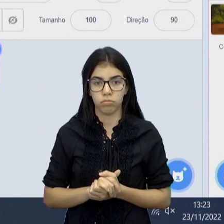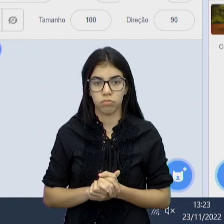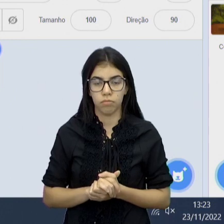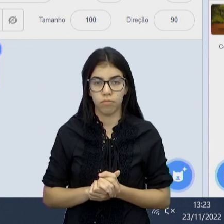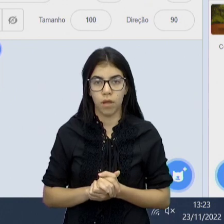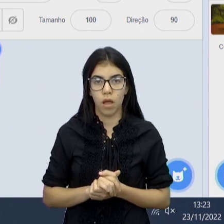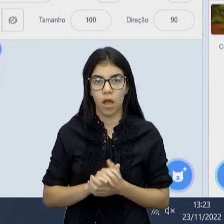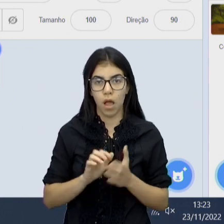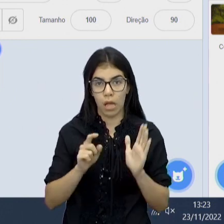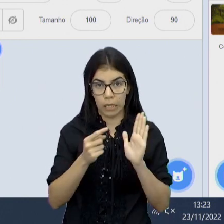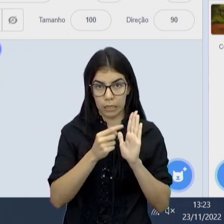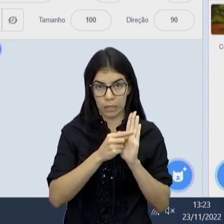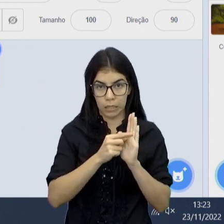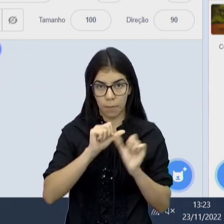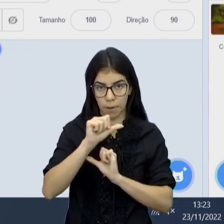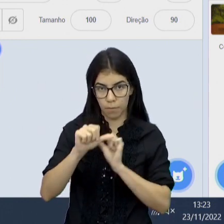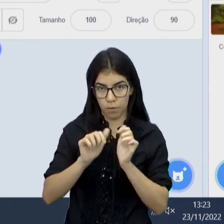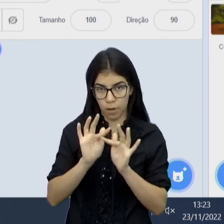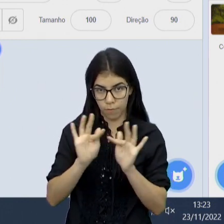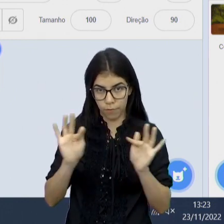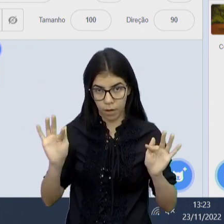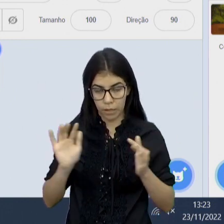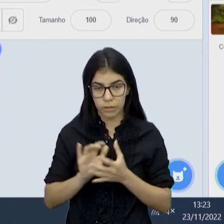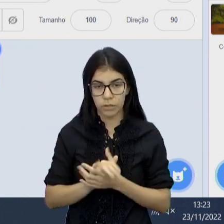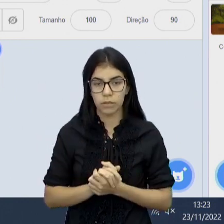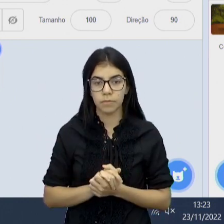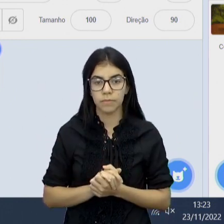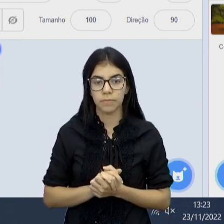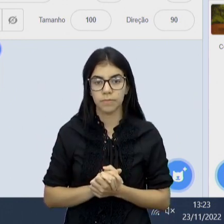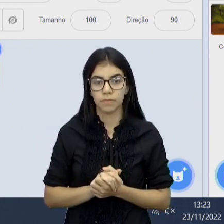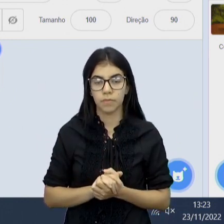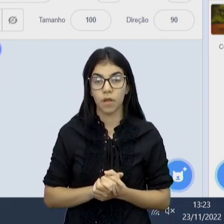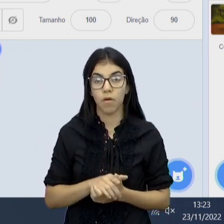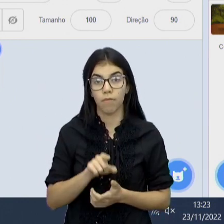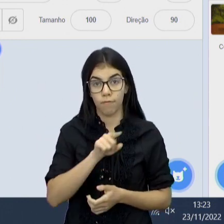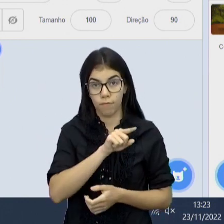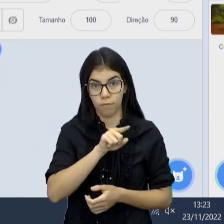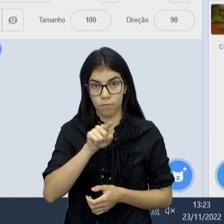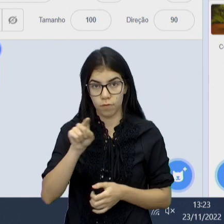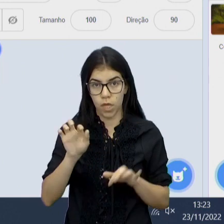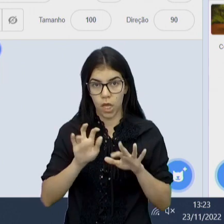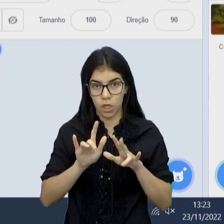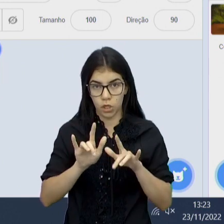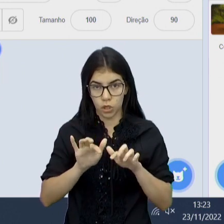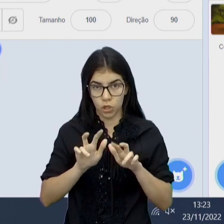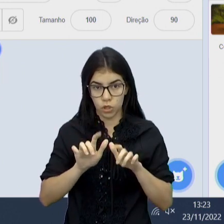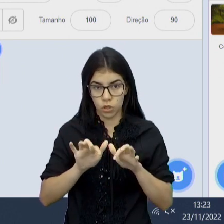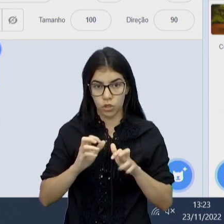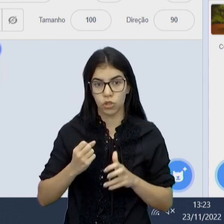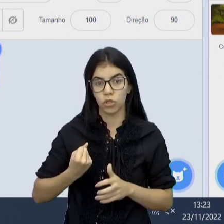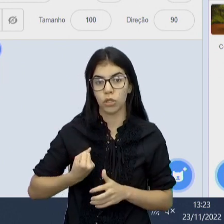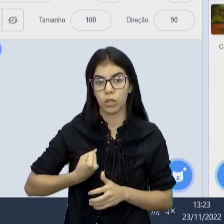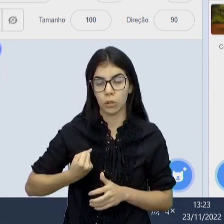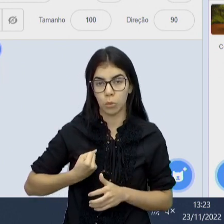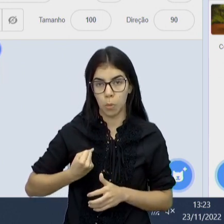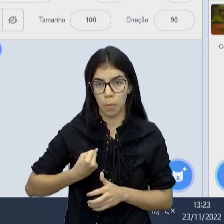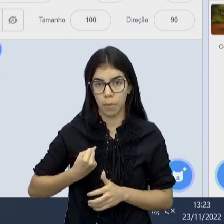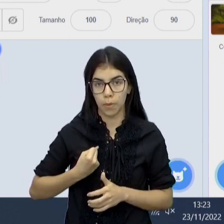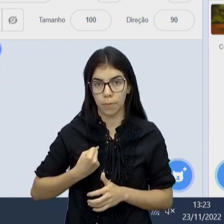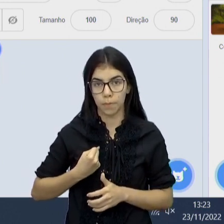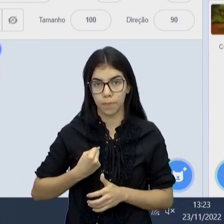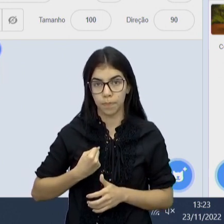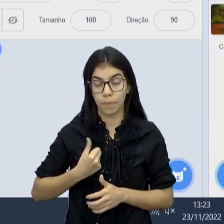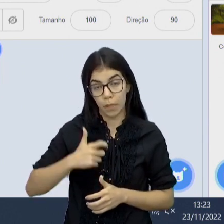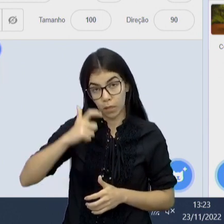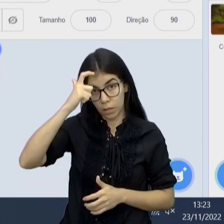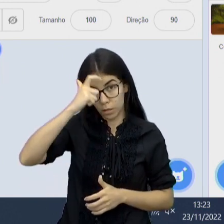alterar. Você. Você, vê se ele altera. Você digita um número e